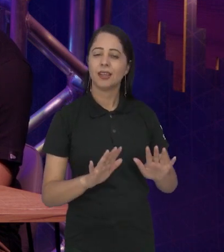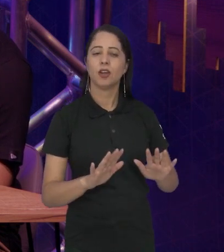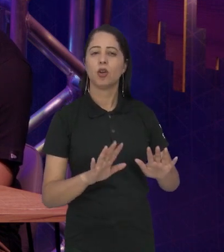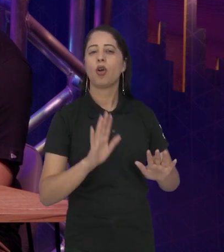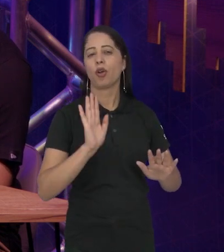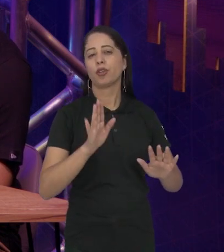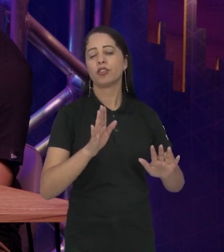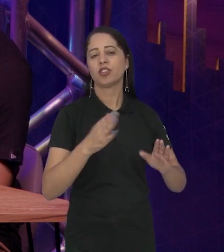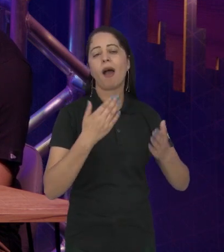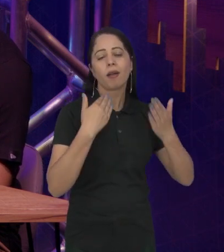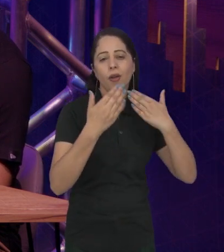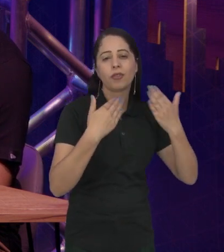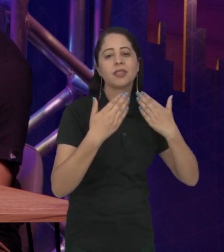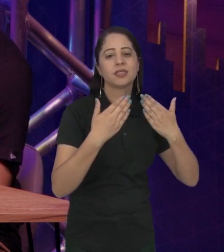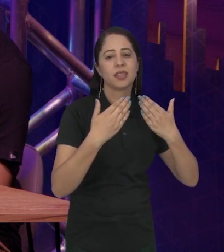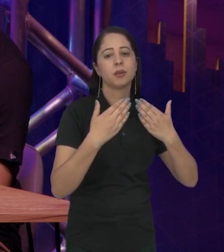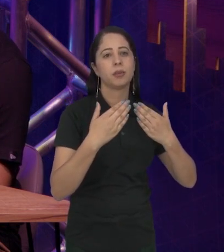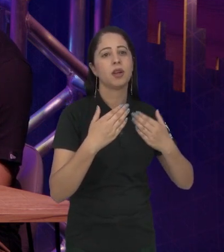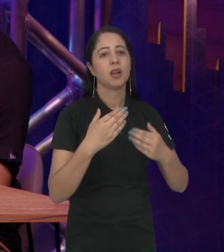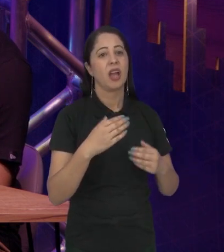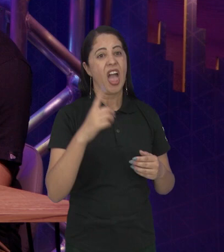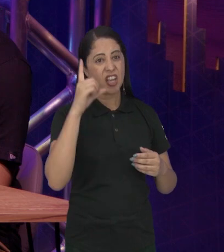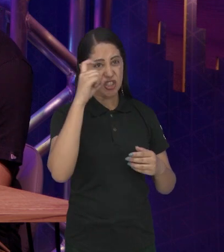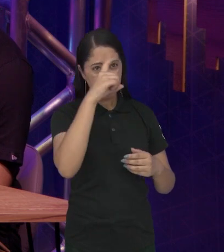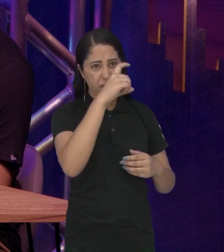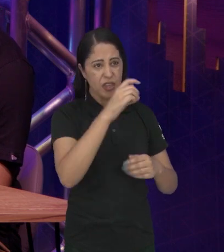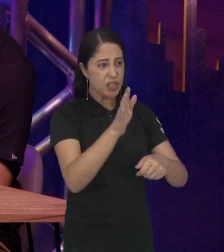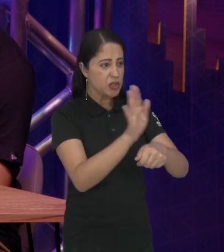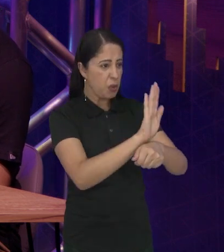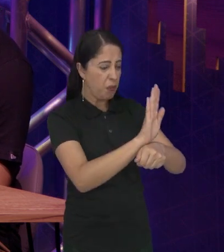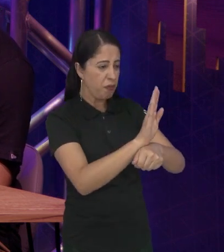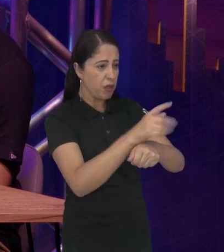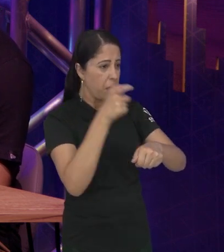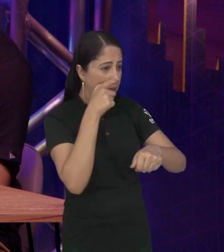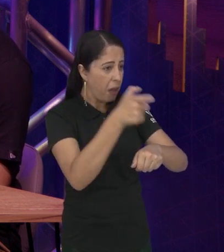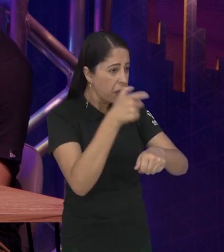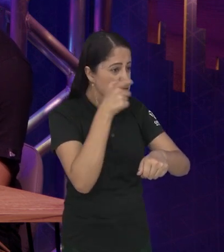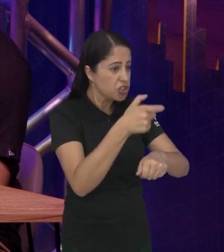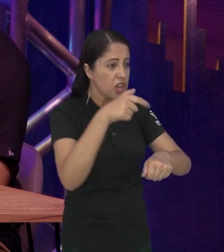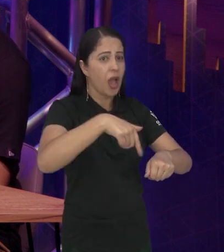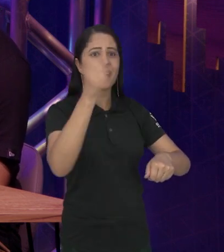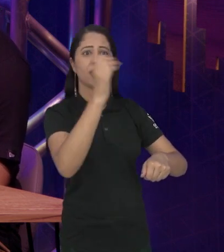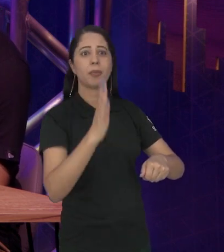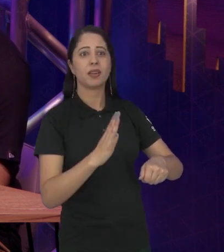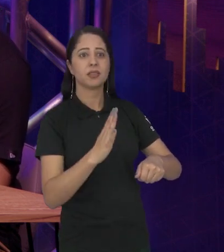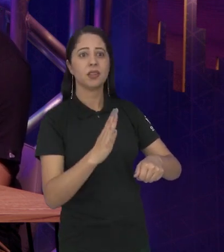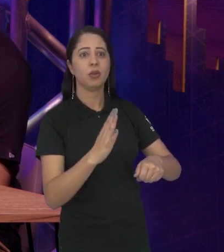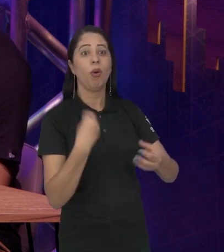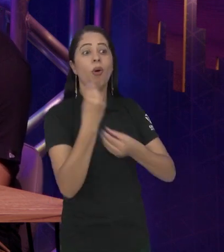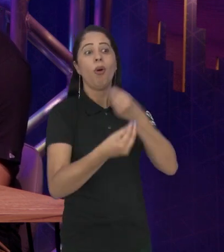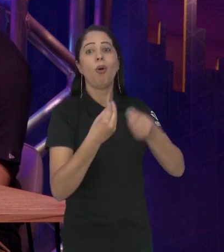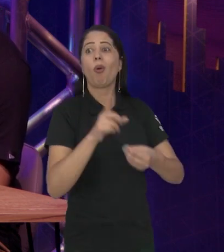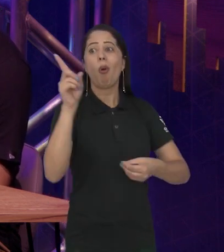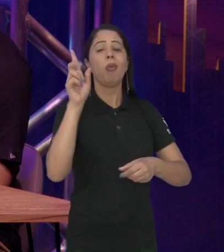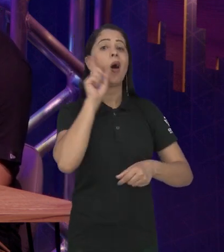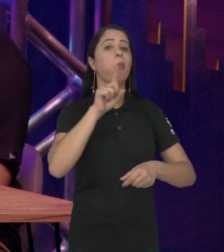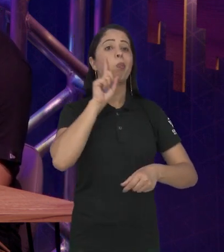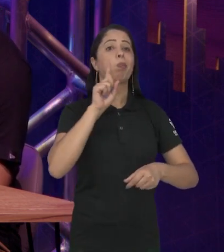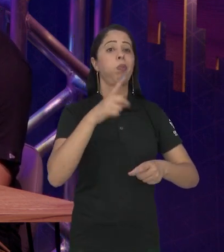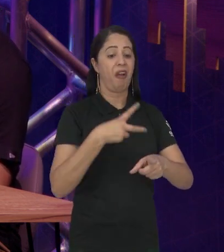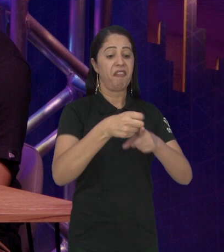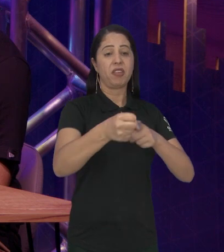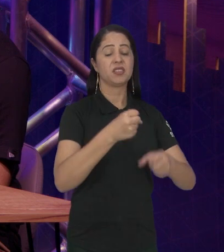estava comentando, se a gente teve dificuldade de assistir ele até aqui no Brasil, que dirá, né, ele chegar lá no Oscar. Então, realmente, a gente espera